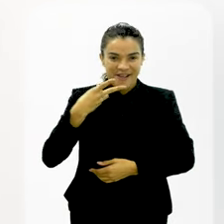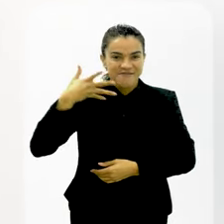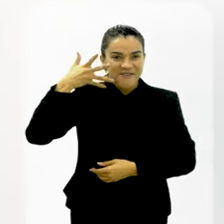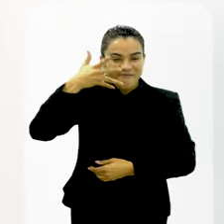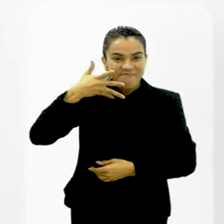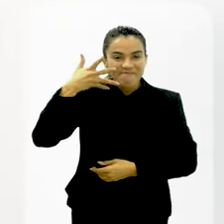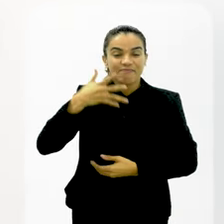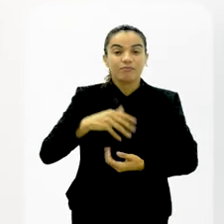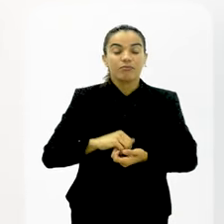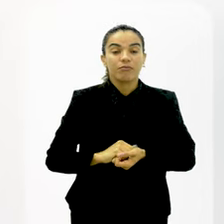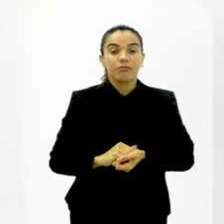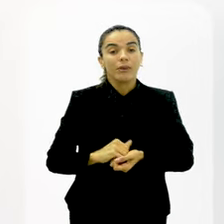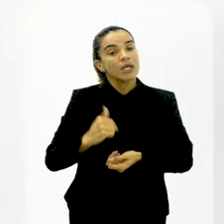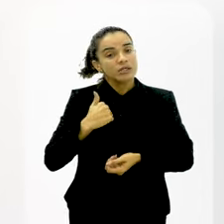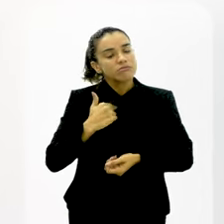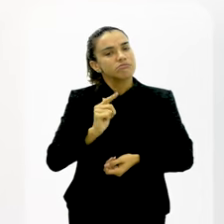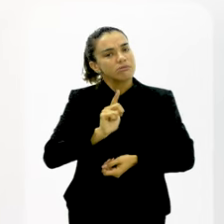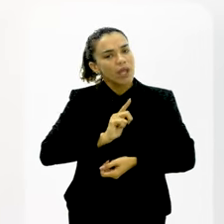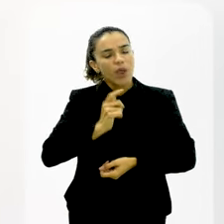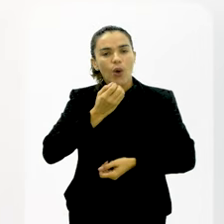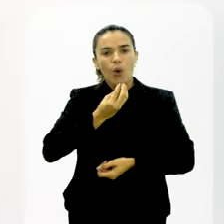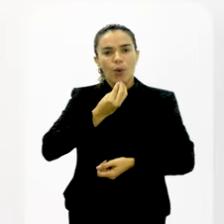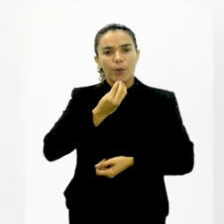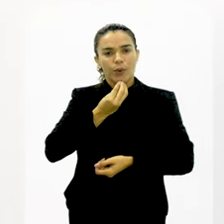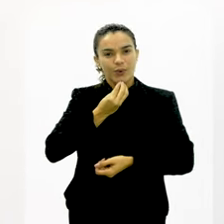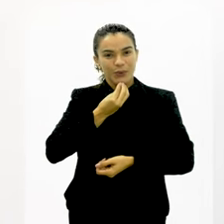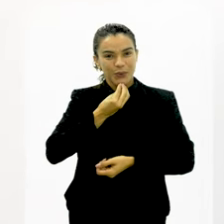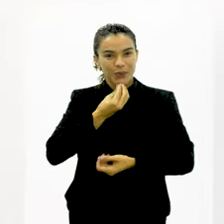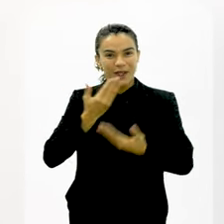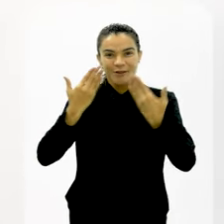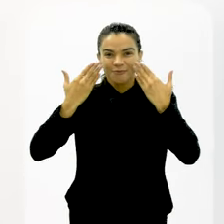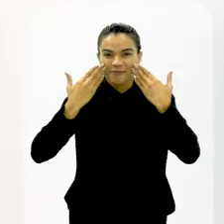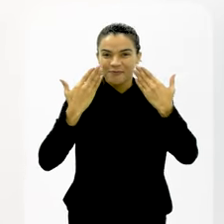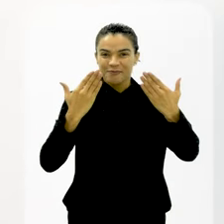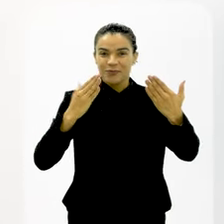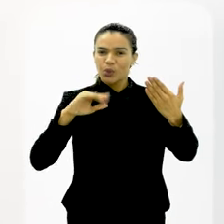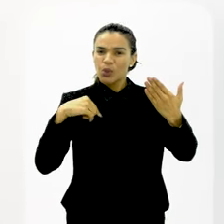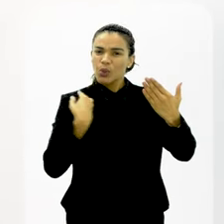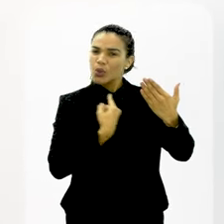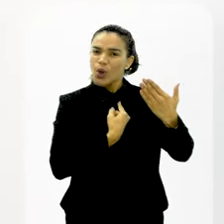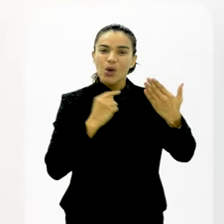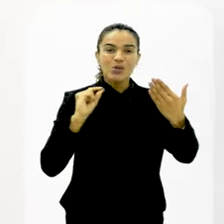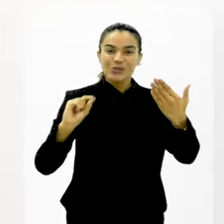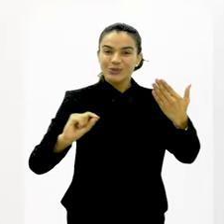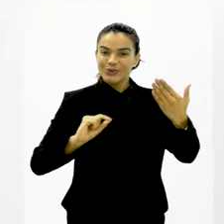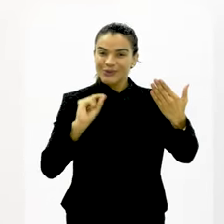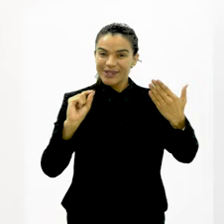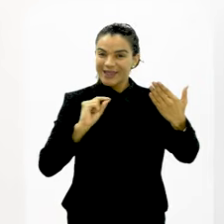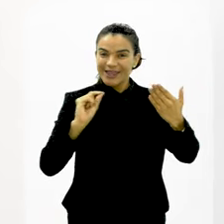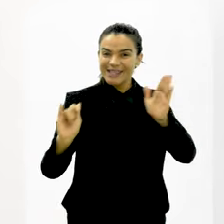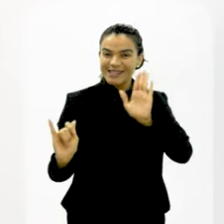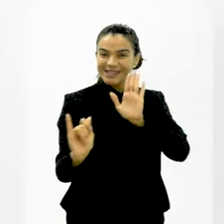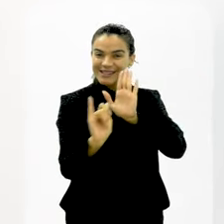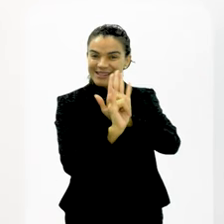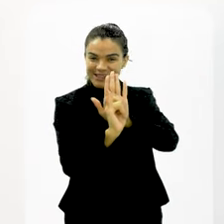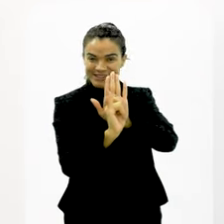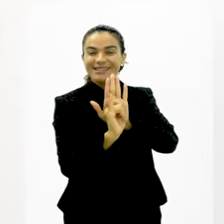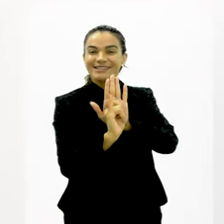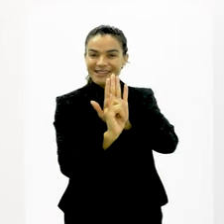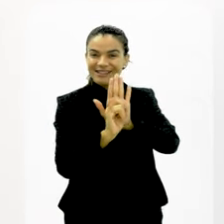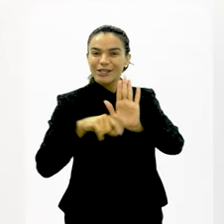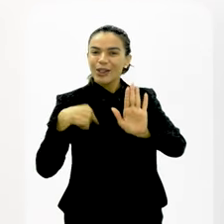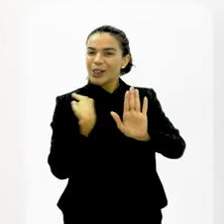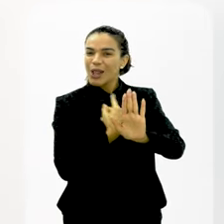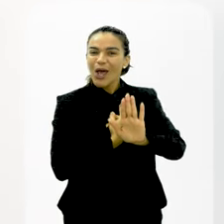forma, a gente tem a oportunidade de mostrar o que somos, né? Qual é a nossa